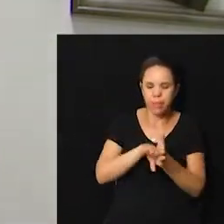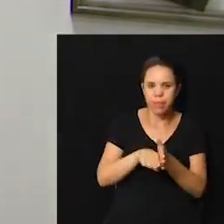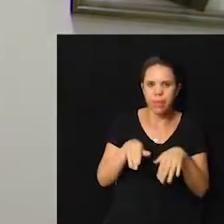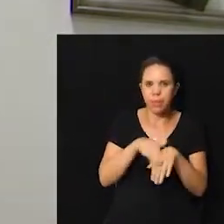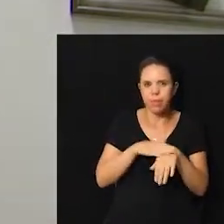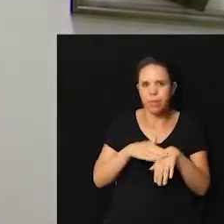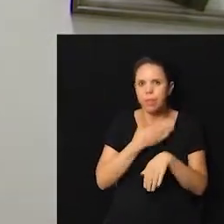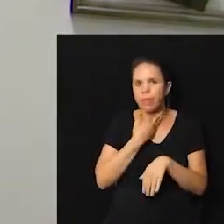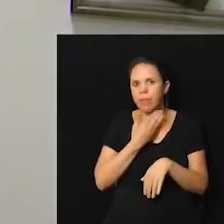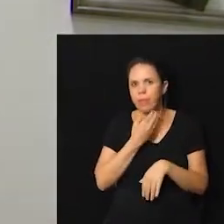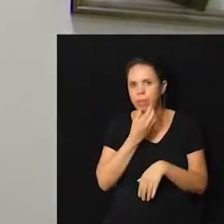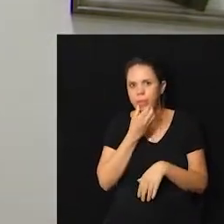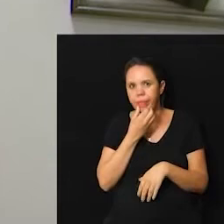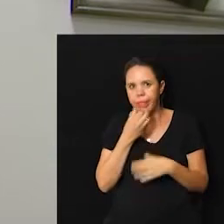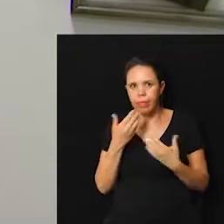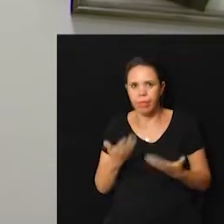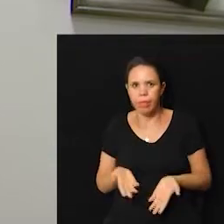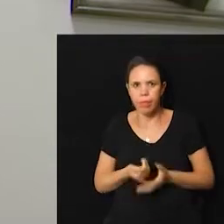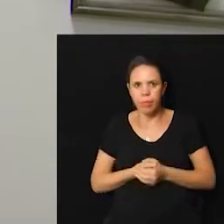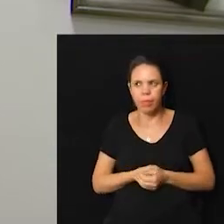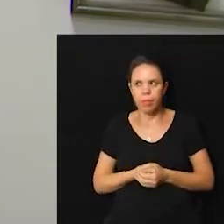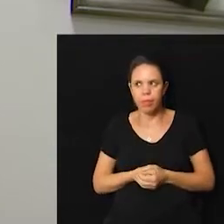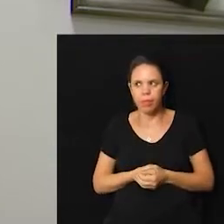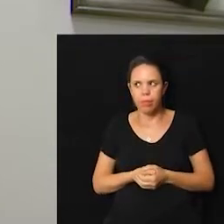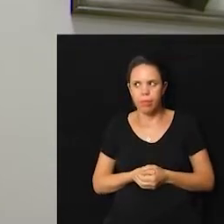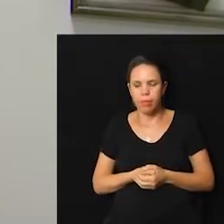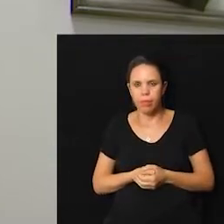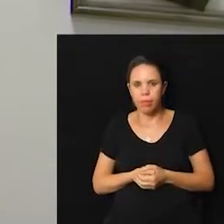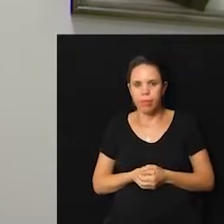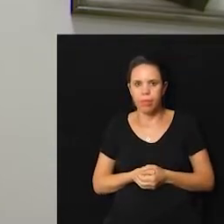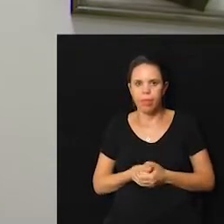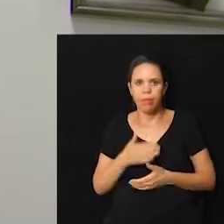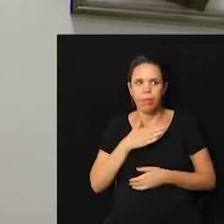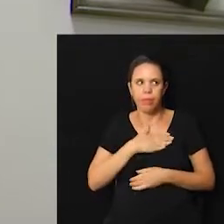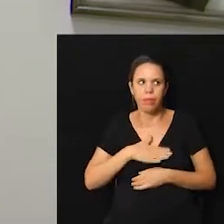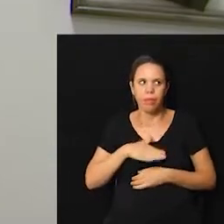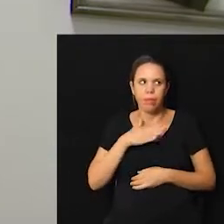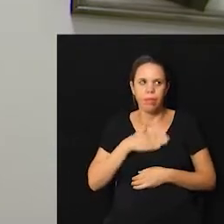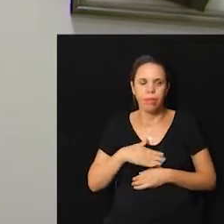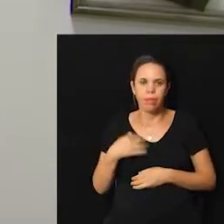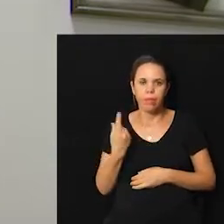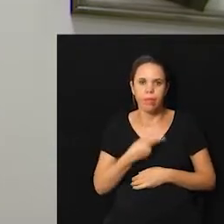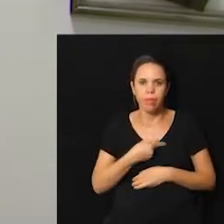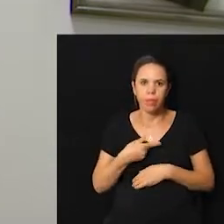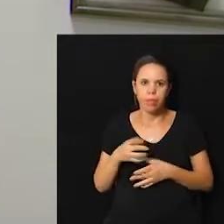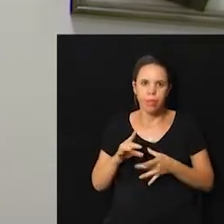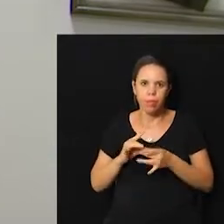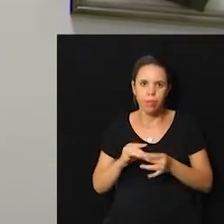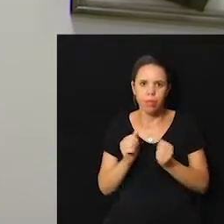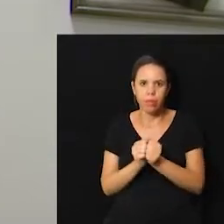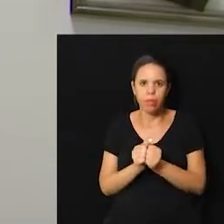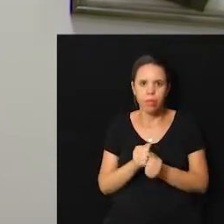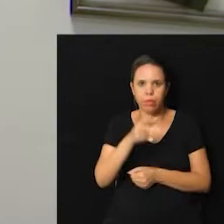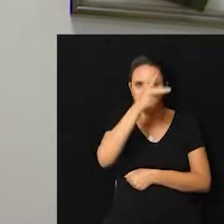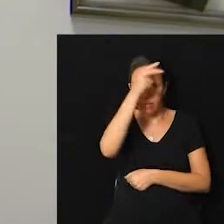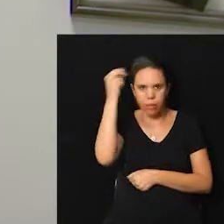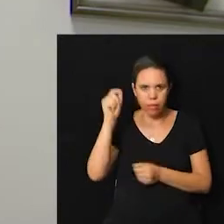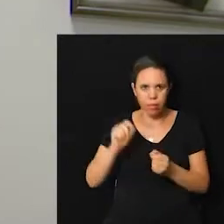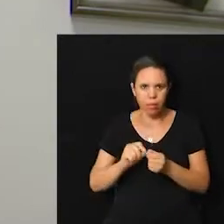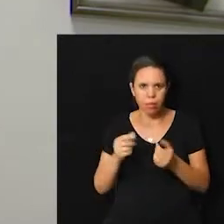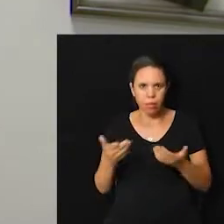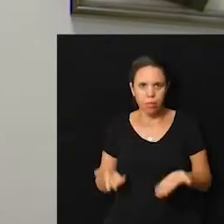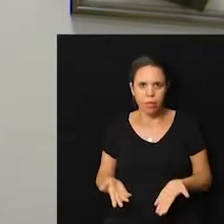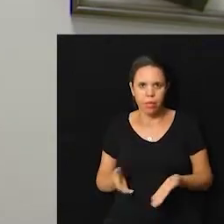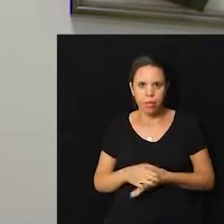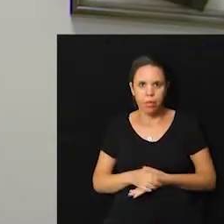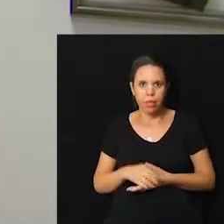aqui numa, vamos dizer assim, numa calmaria, para que a gente interceda junto ao prefeito. Isso nós estamos